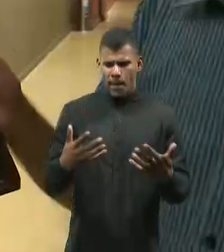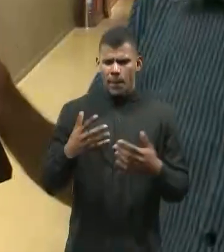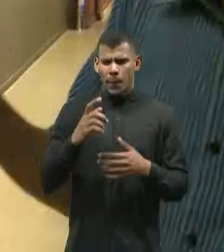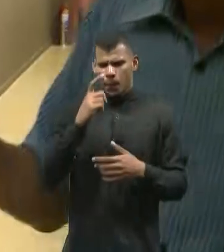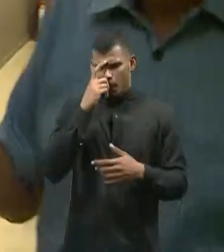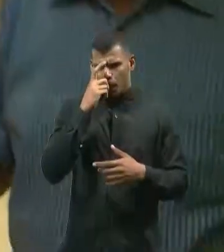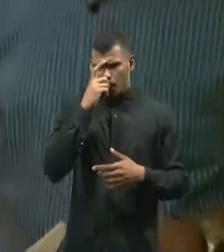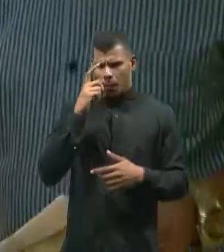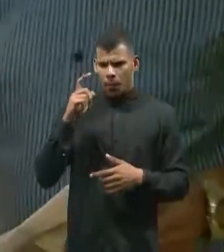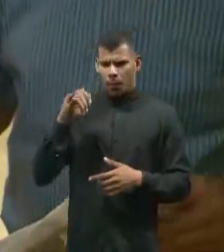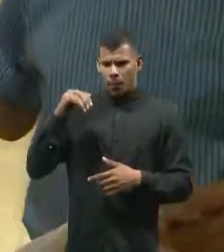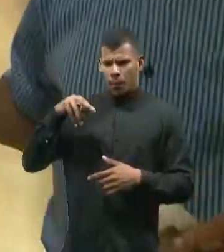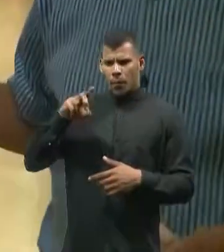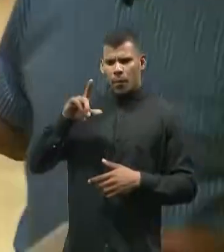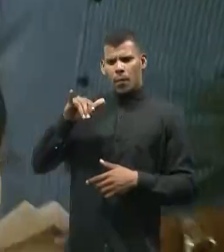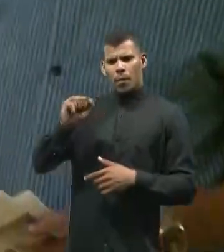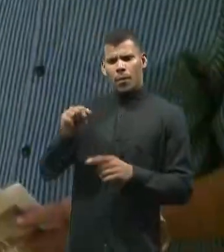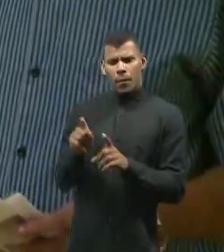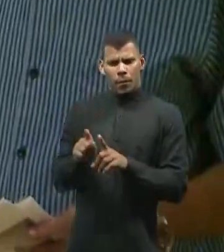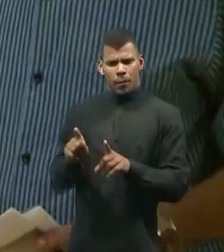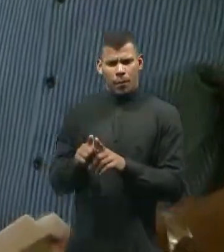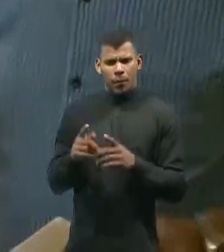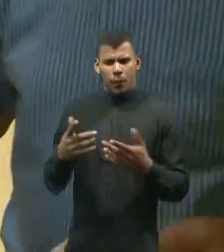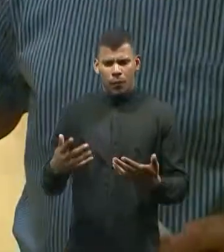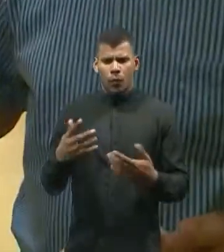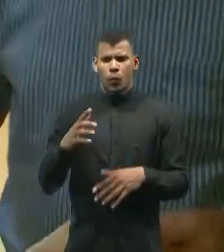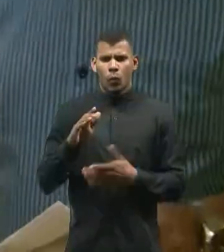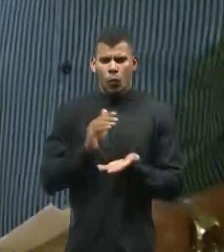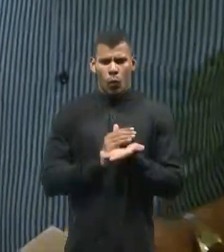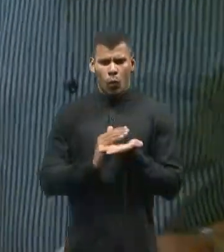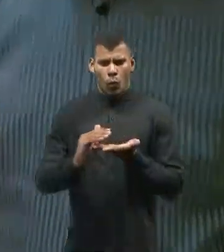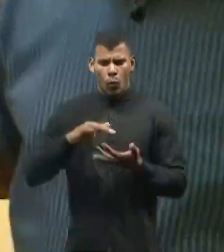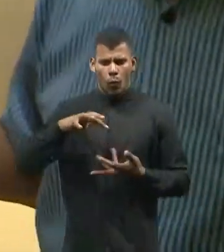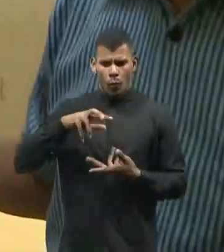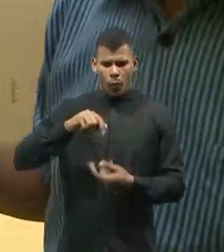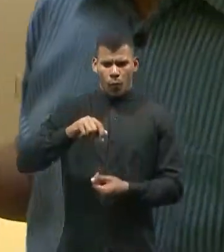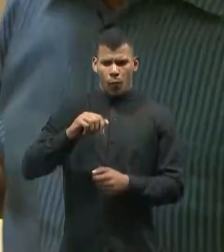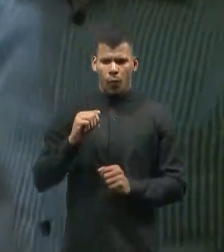ainda? É, a gente vai trabalhar um pouco aqui na origem da humanidade.